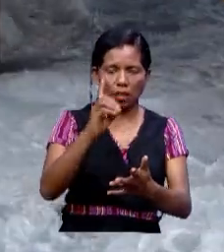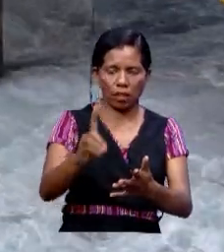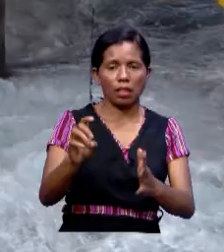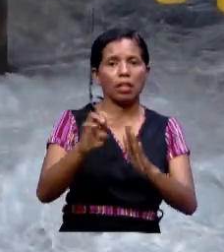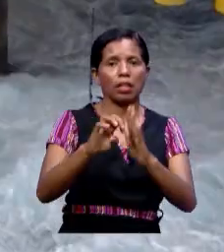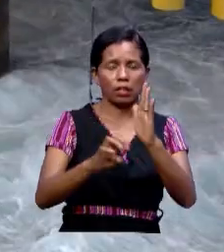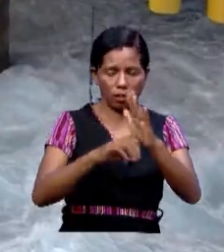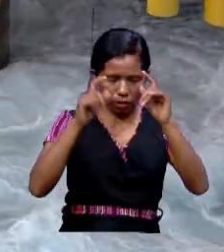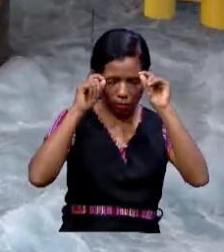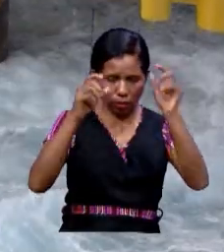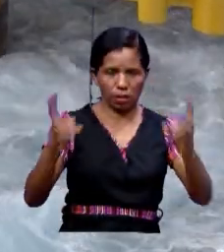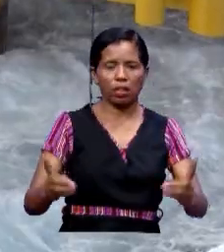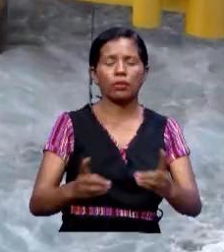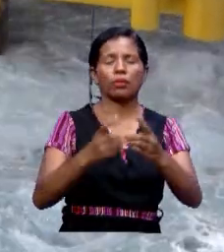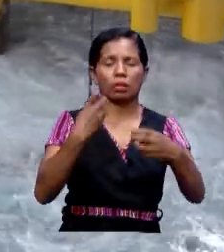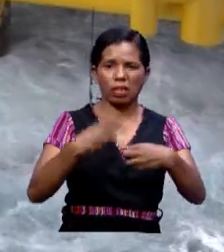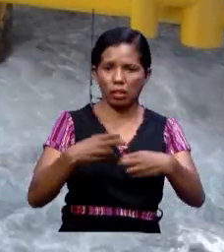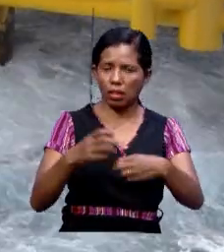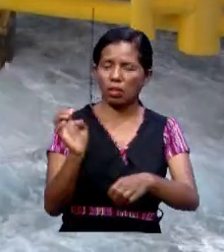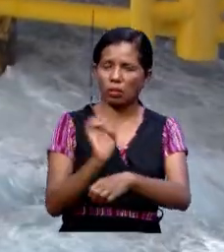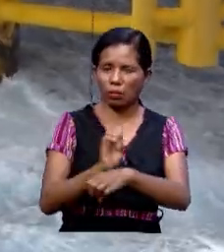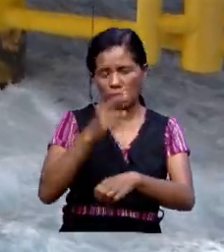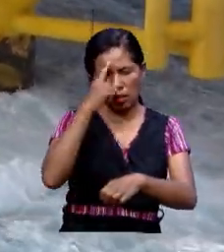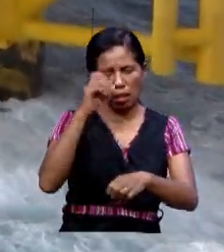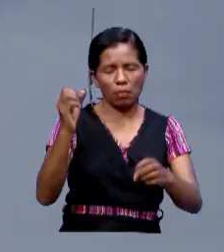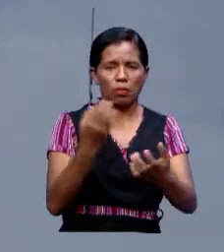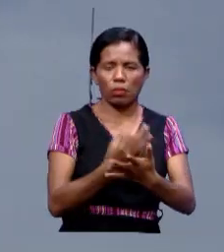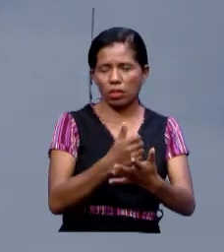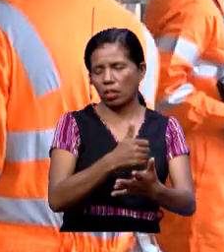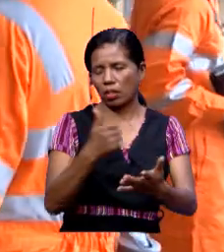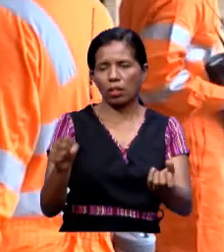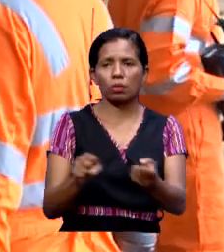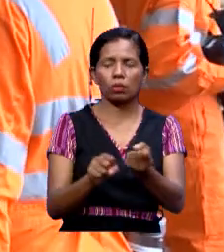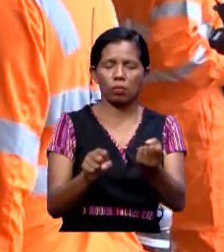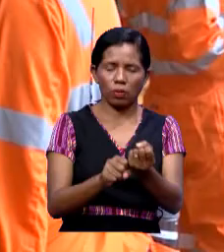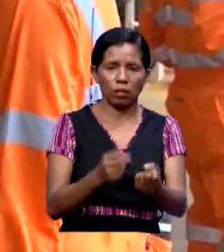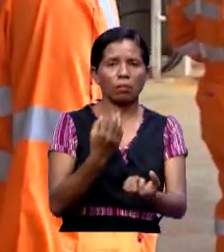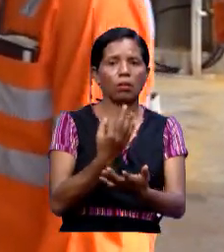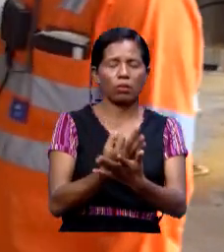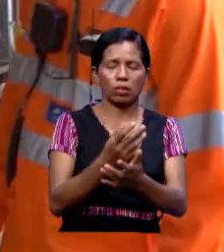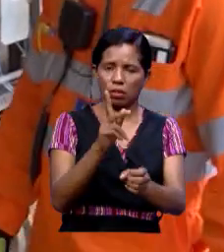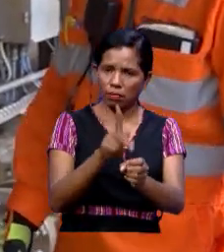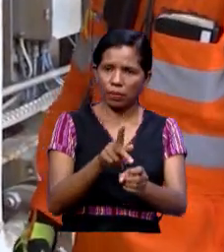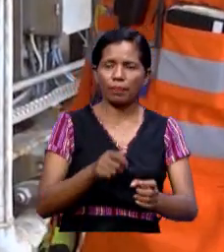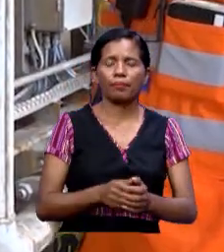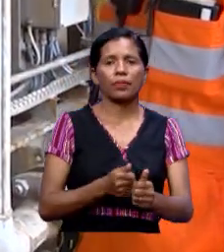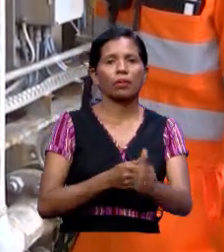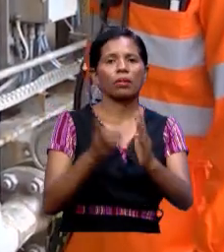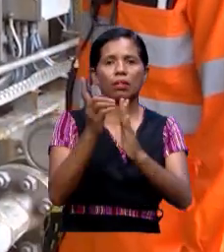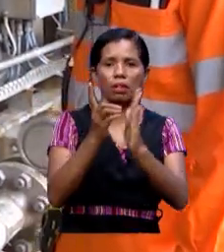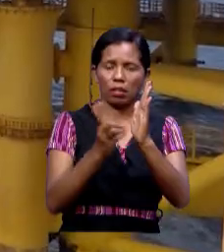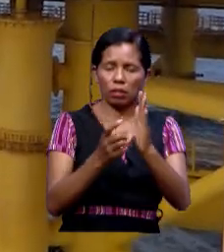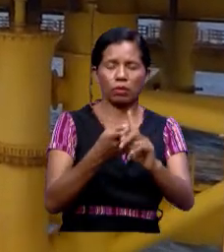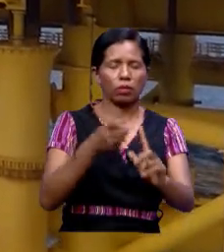soru krizi ekonomia tambala iha reseta seluk ho disubstitui fundu petroliferu. Tuir dadu susi Ministeru